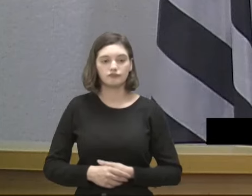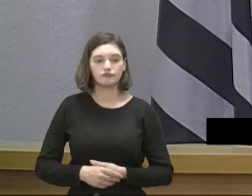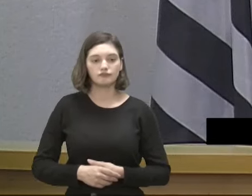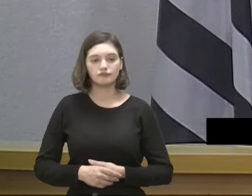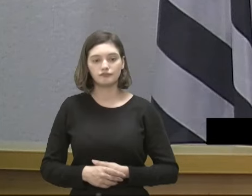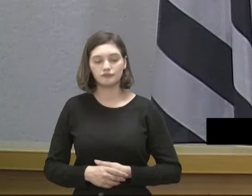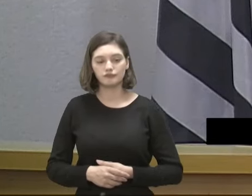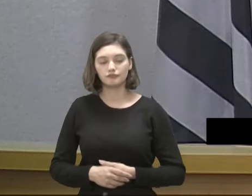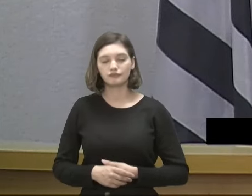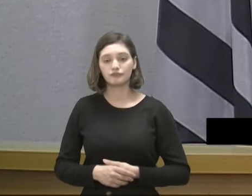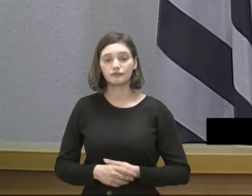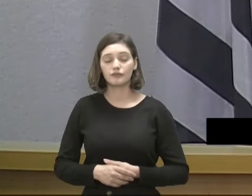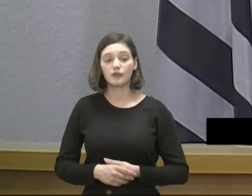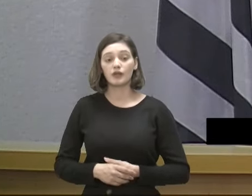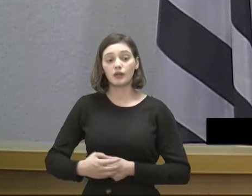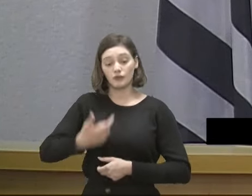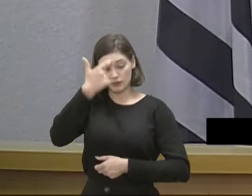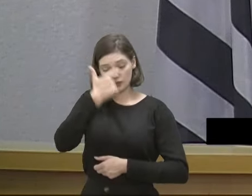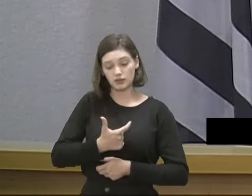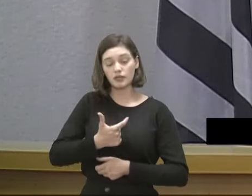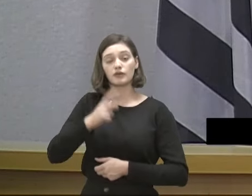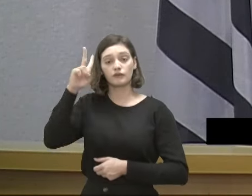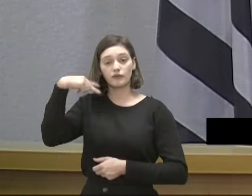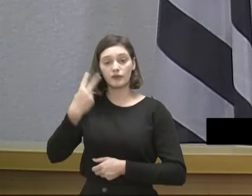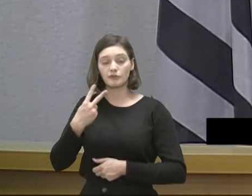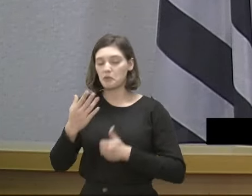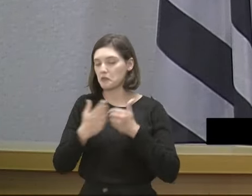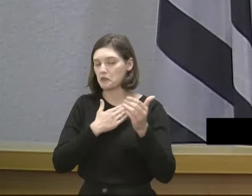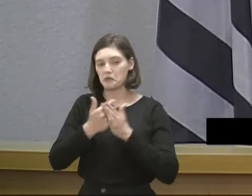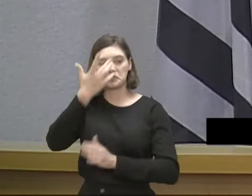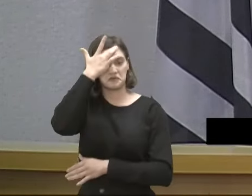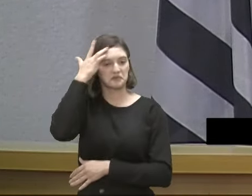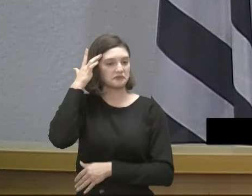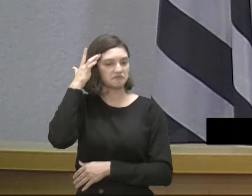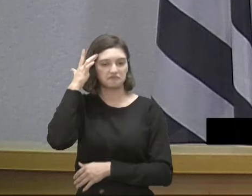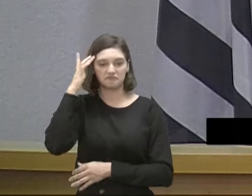Então, estar vereador não é para qualquer um.